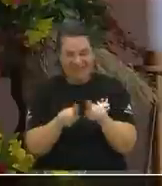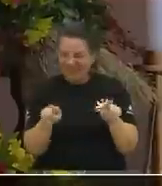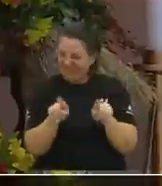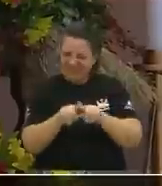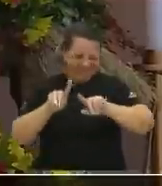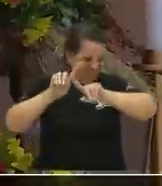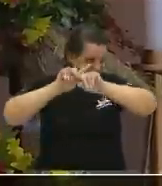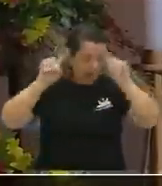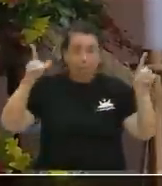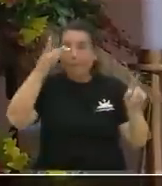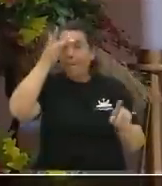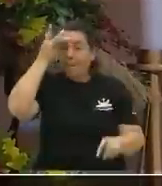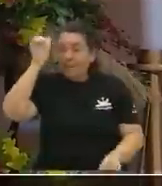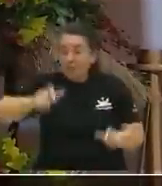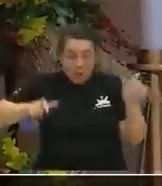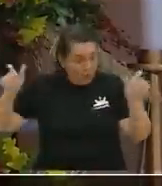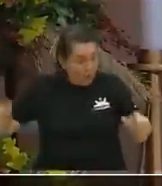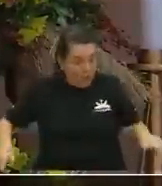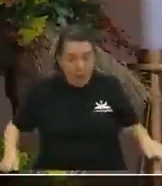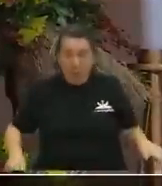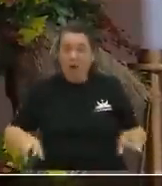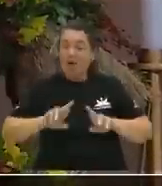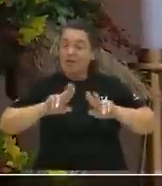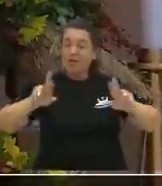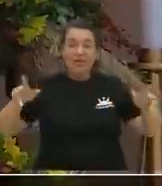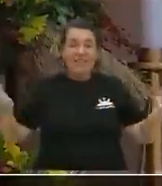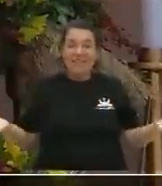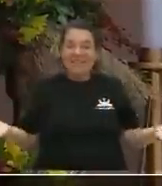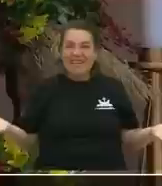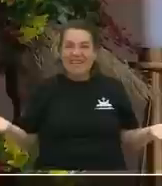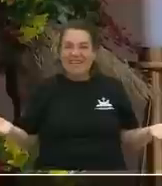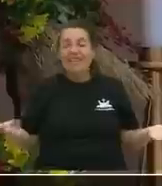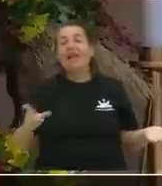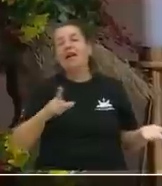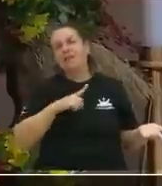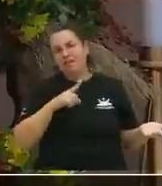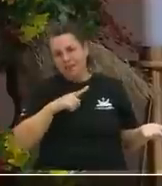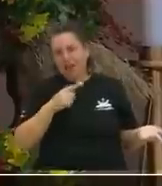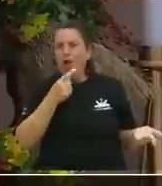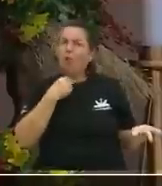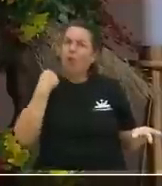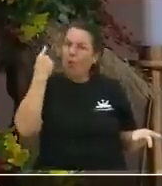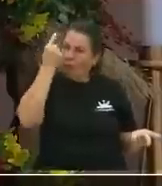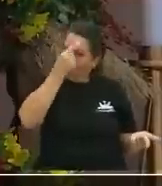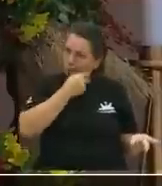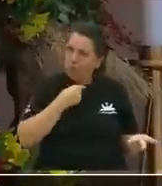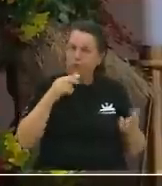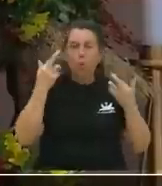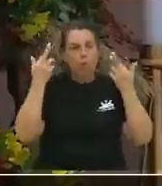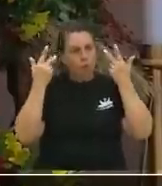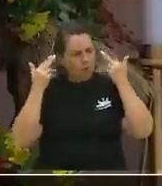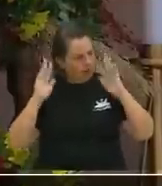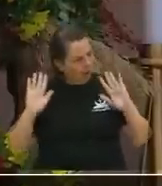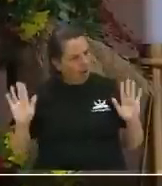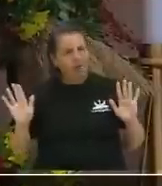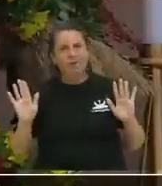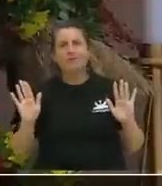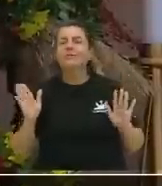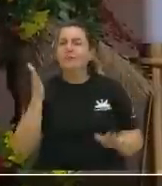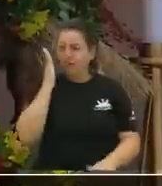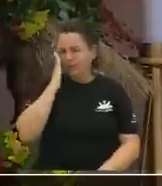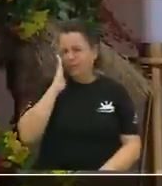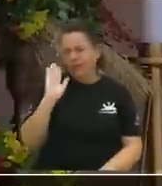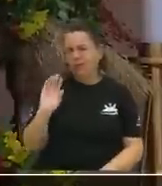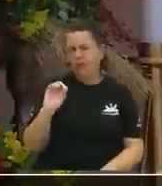o ser humano. É verdade que tem uns que têm rostos comuns, a gente sabe